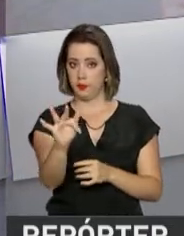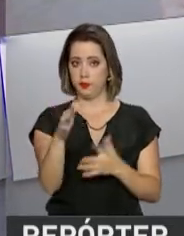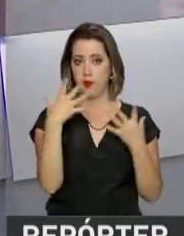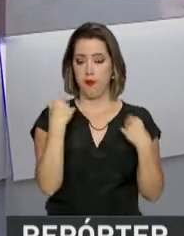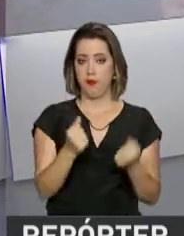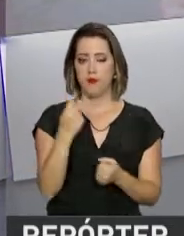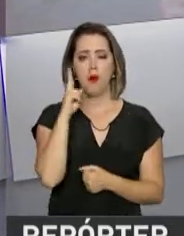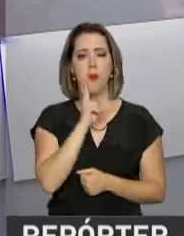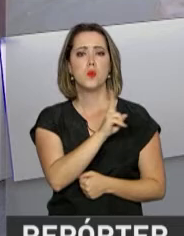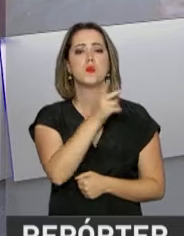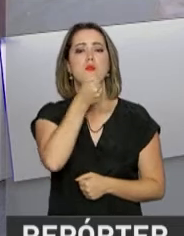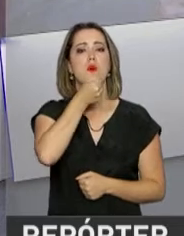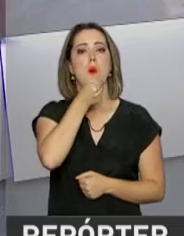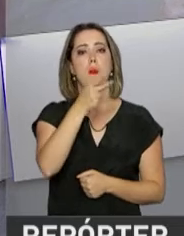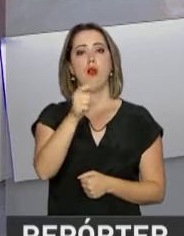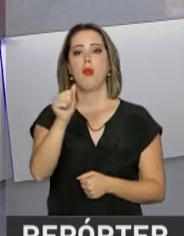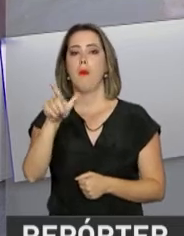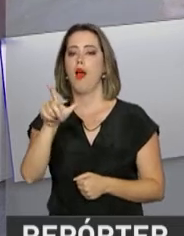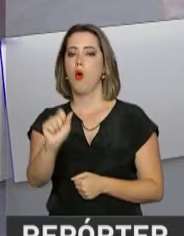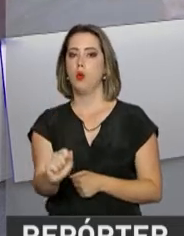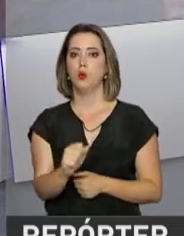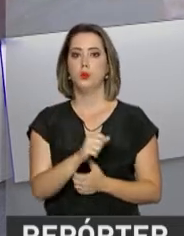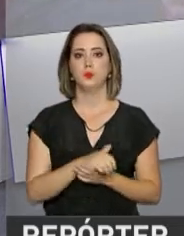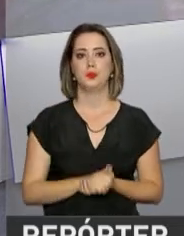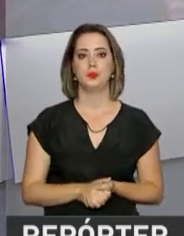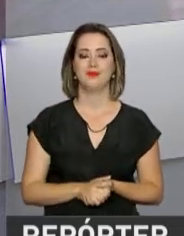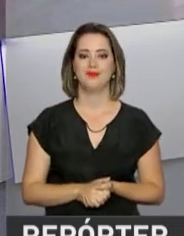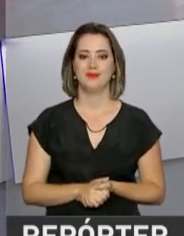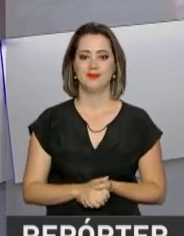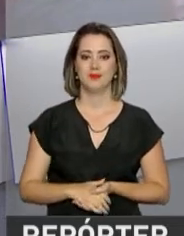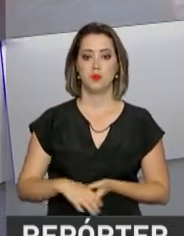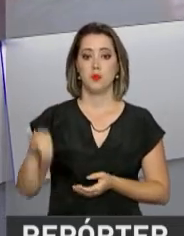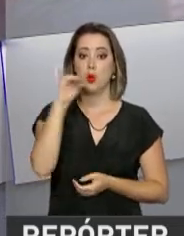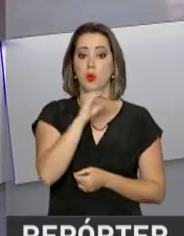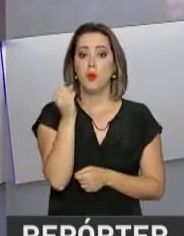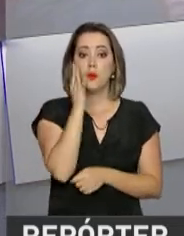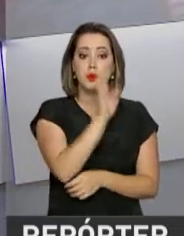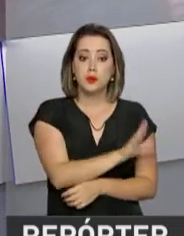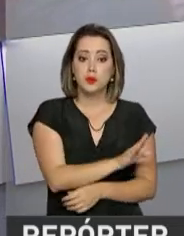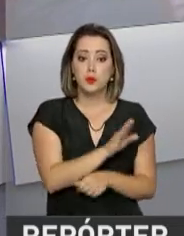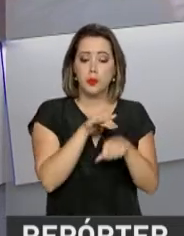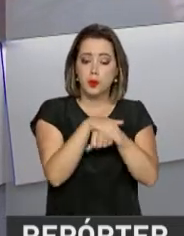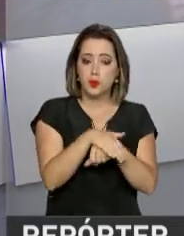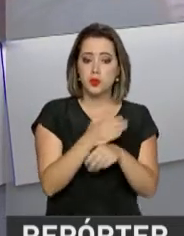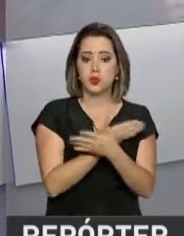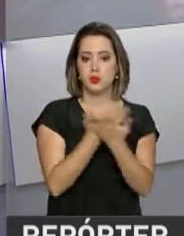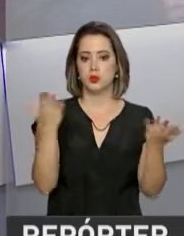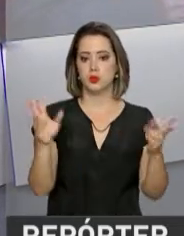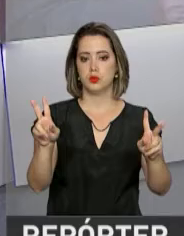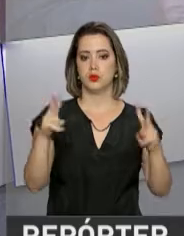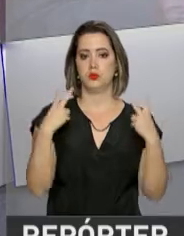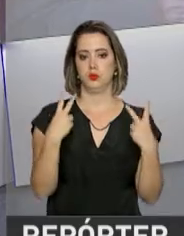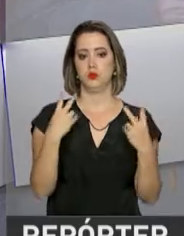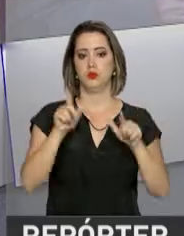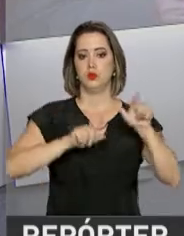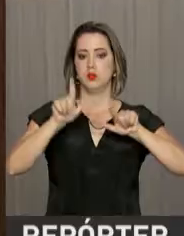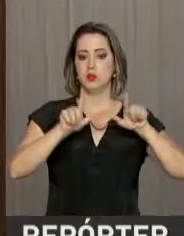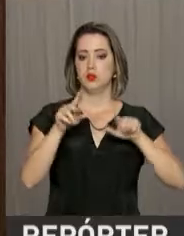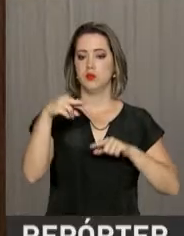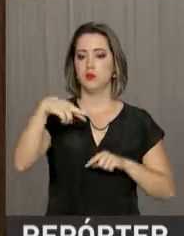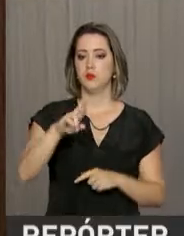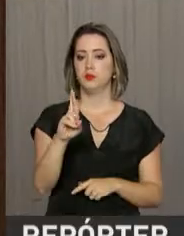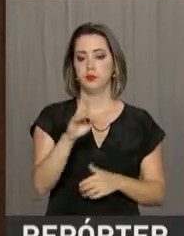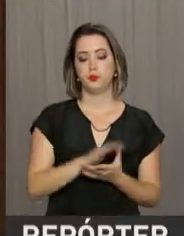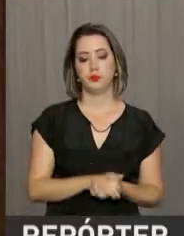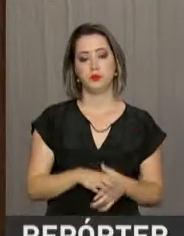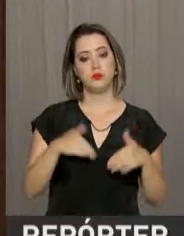vivo para a gente. Olá, Paulo, boa noite para você. Olá, Roberto, boa noite a todos que nos assistem na TV NBR.